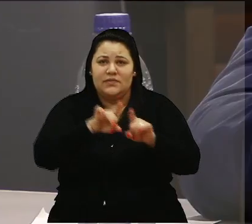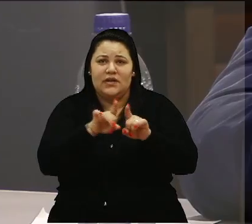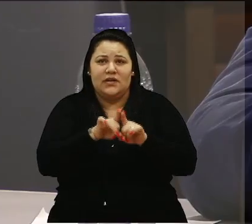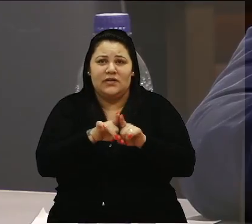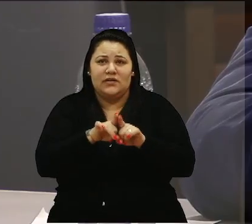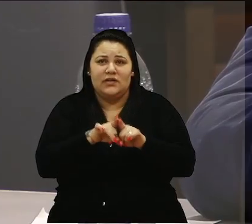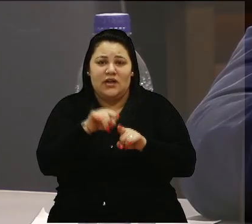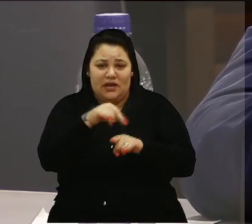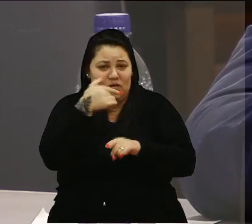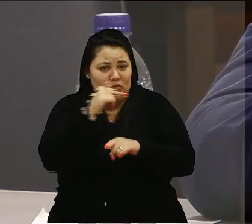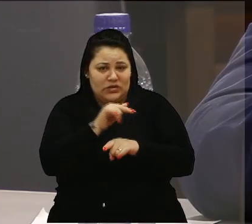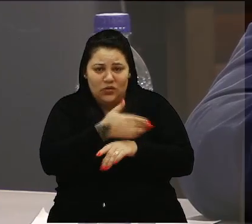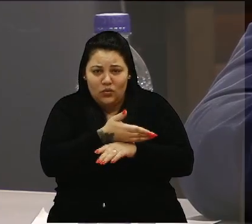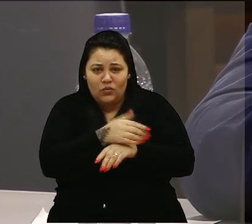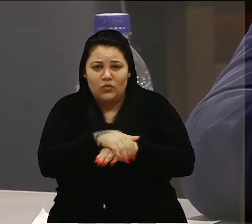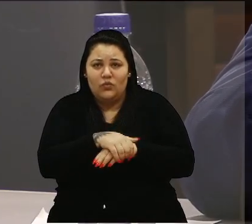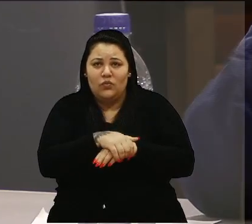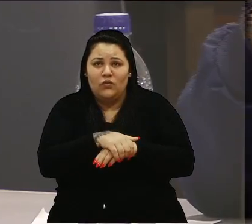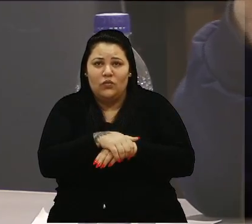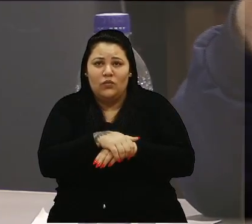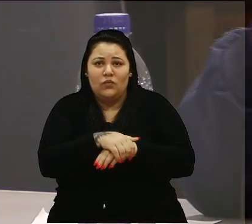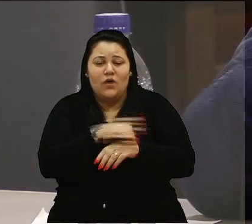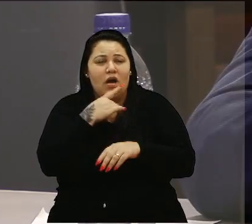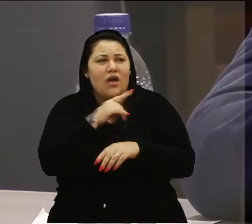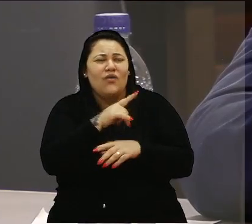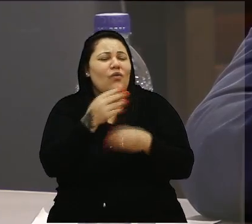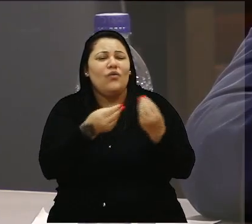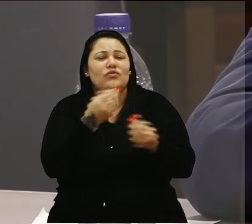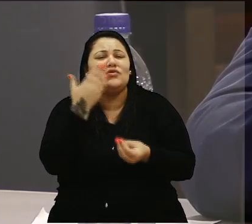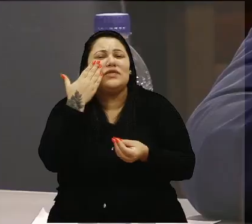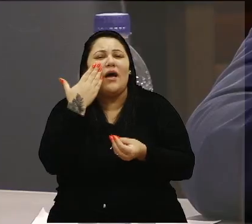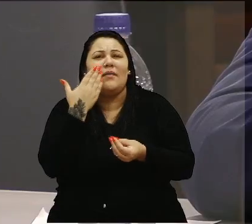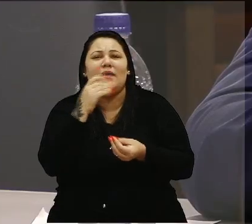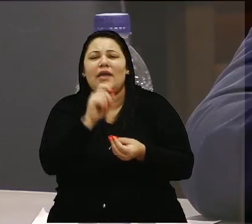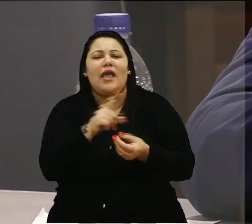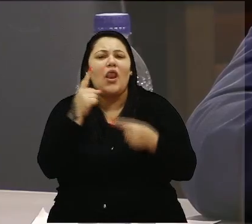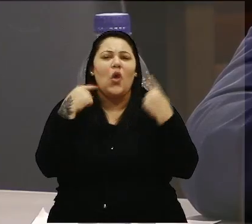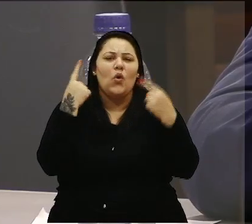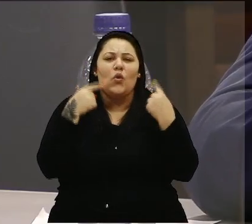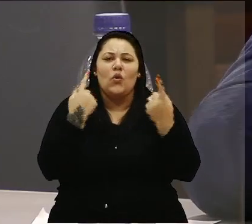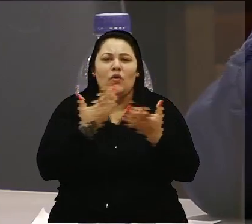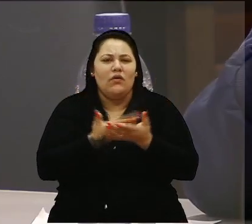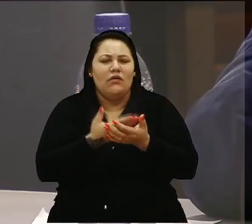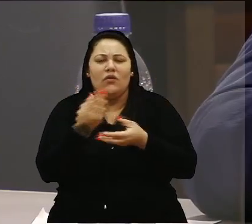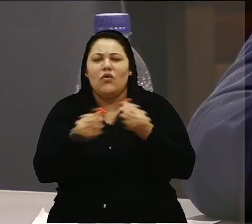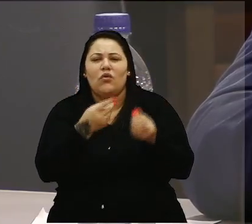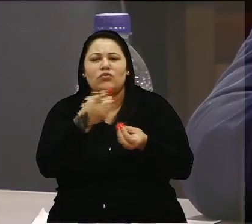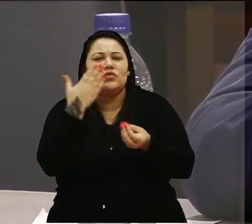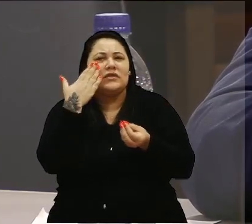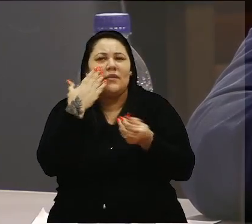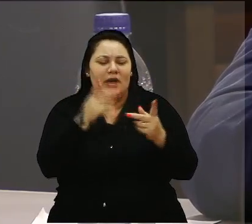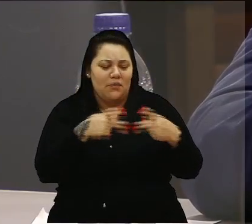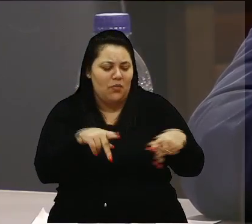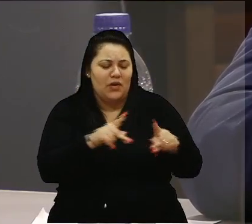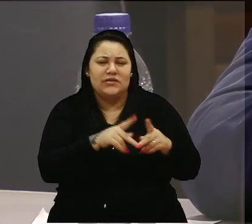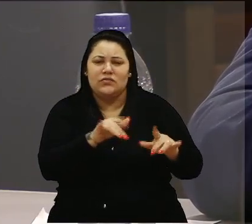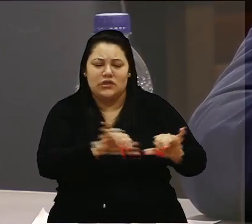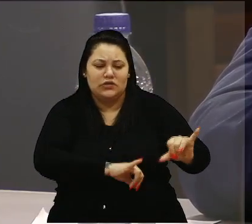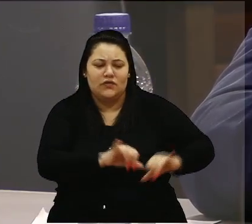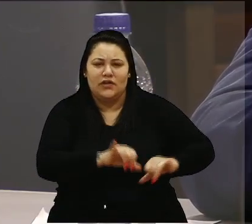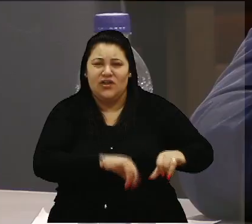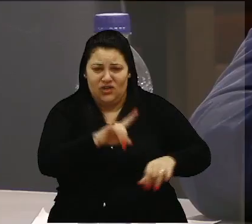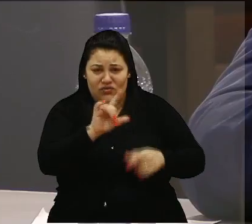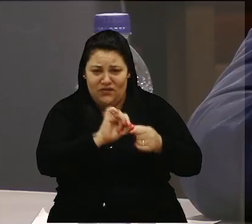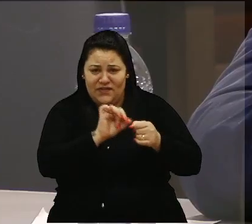então assim, o senhor... Como é que o senhor sabe que são loucos? Como é que o senhor sabe que a população não está sofrendo? O senhor foi lá